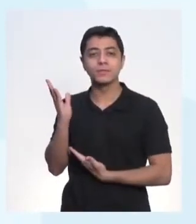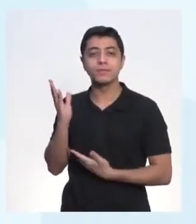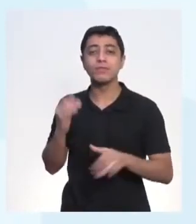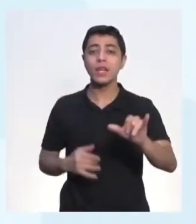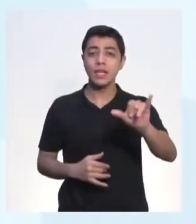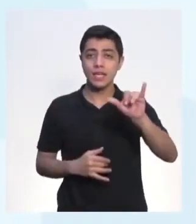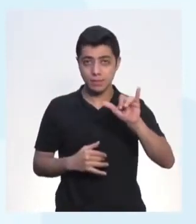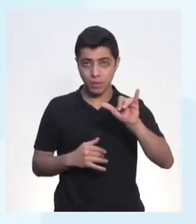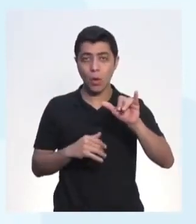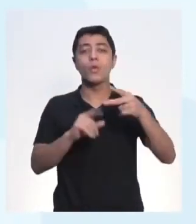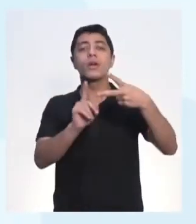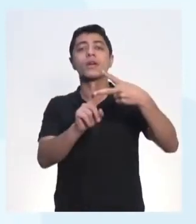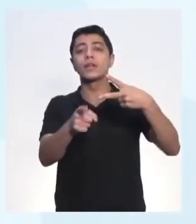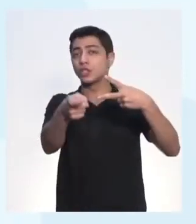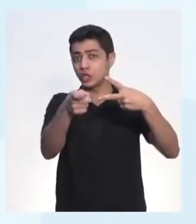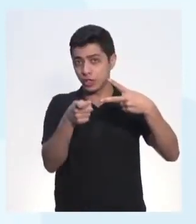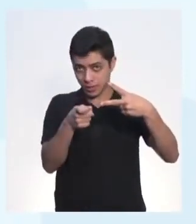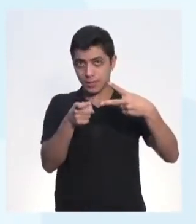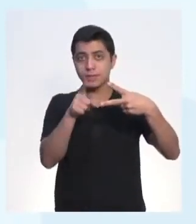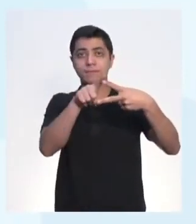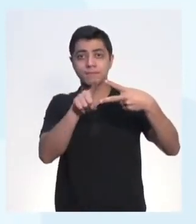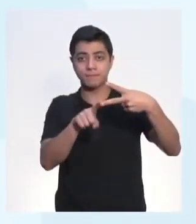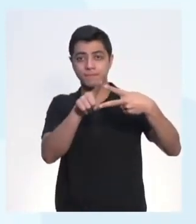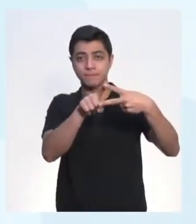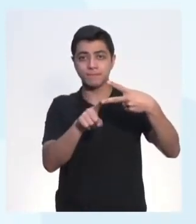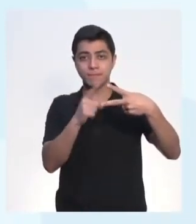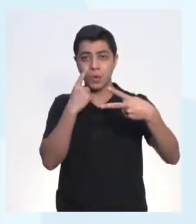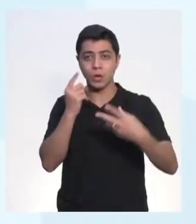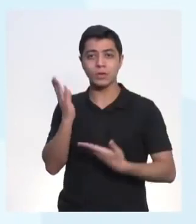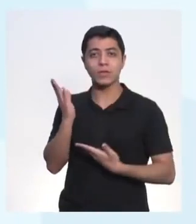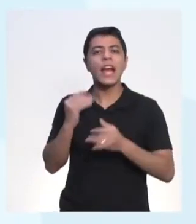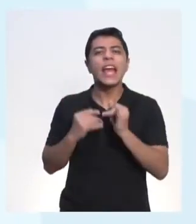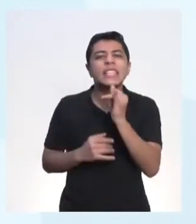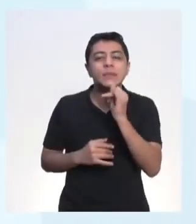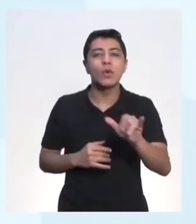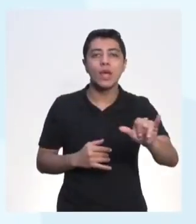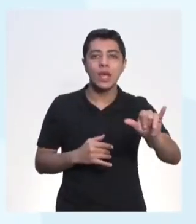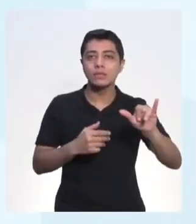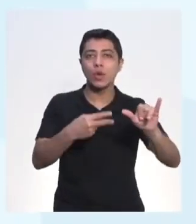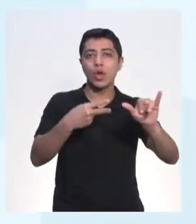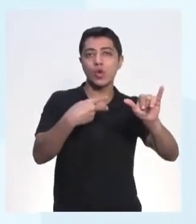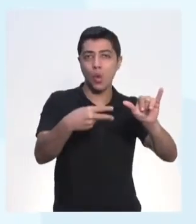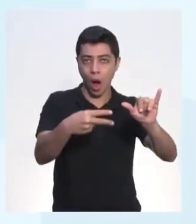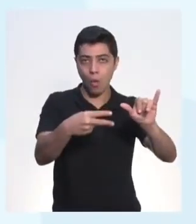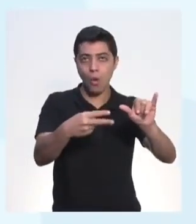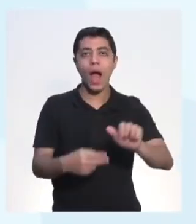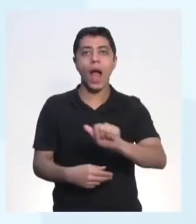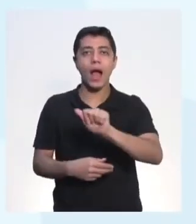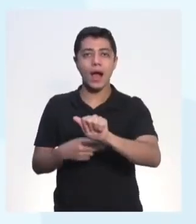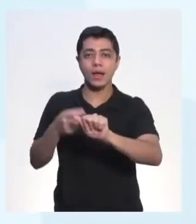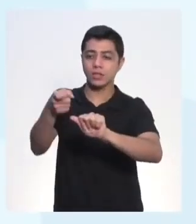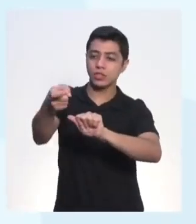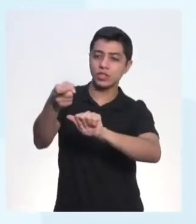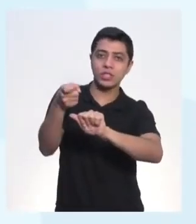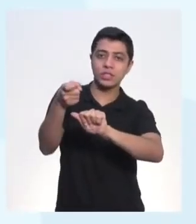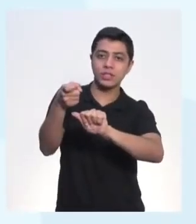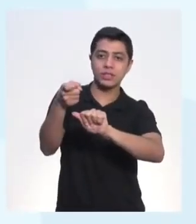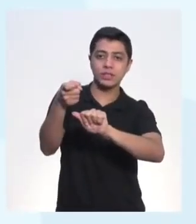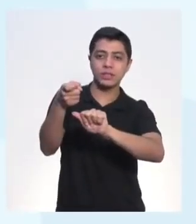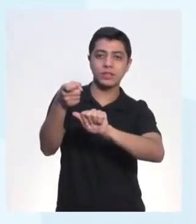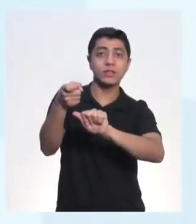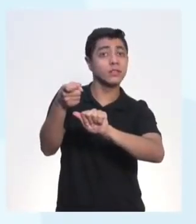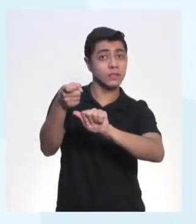estão relacionados e o x está no expoente. Então, isso é uma função exponencial. Muitas vezes,